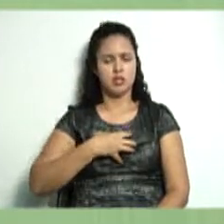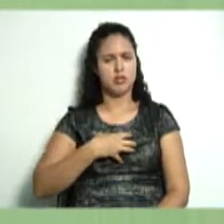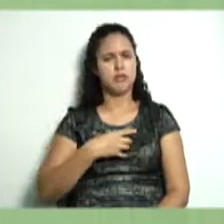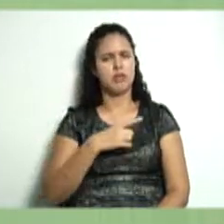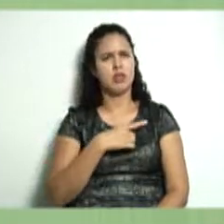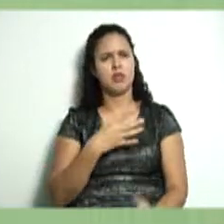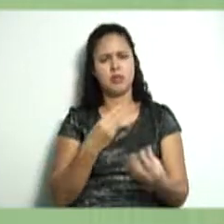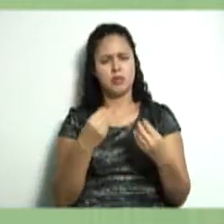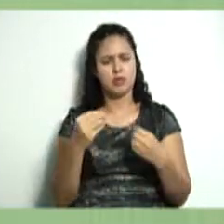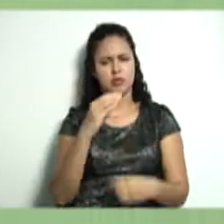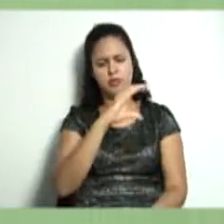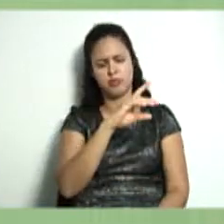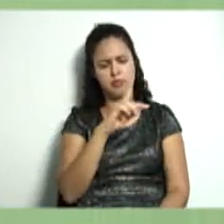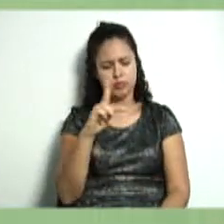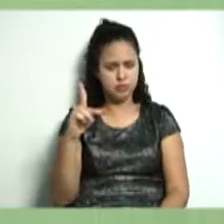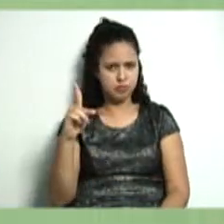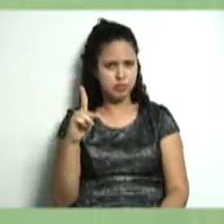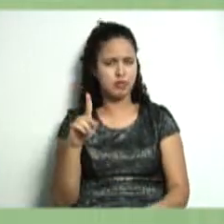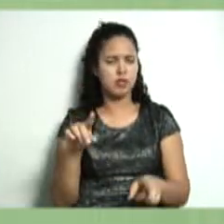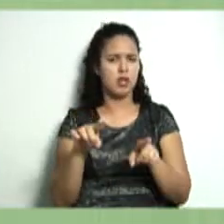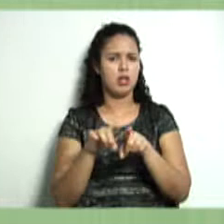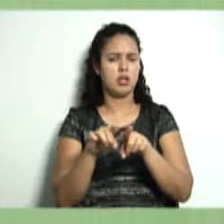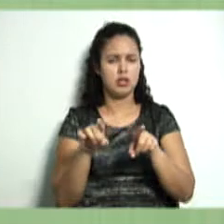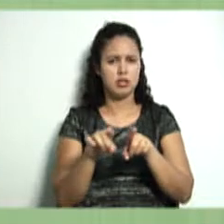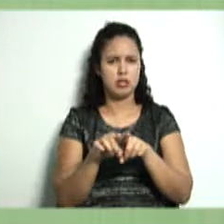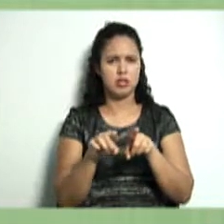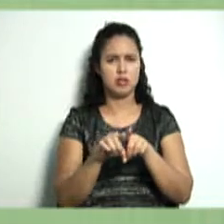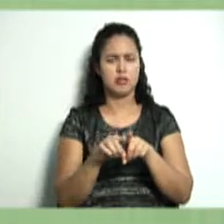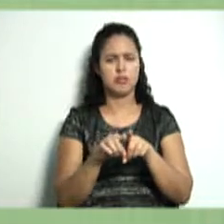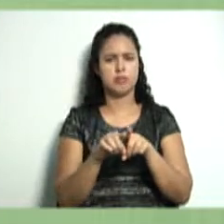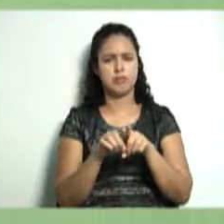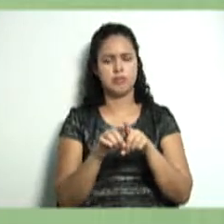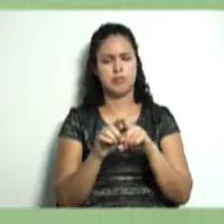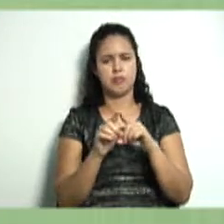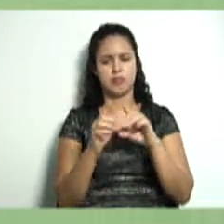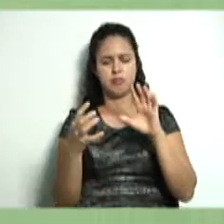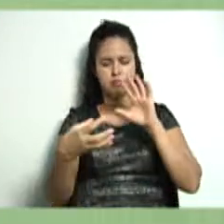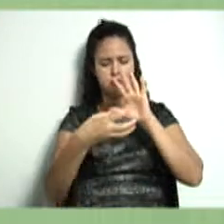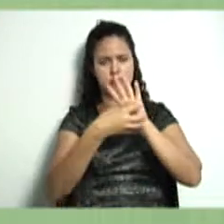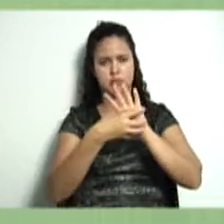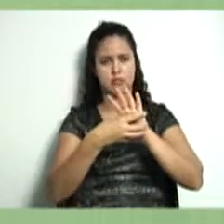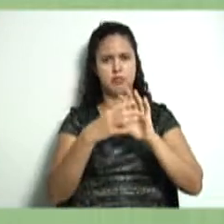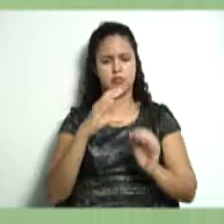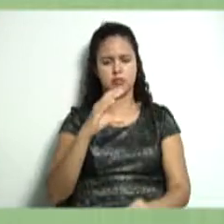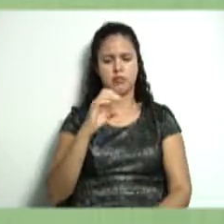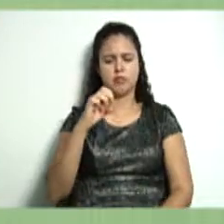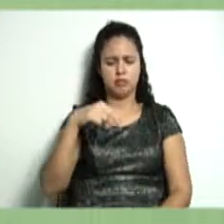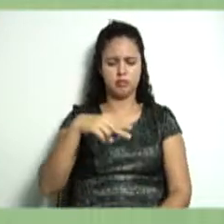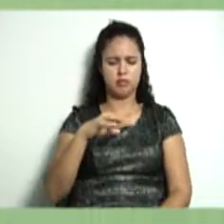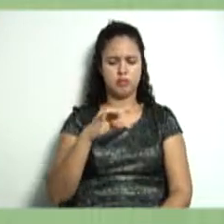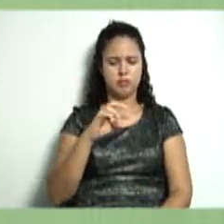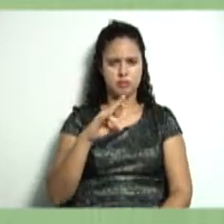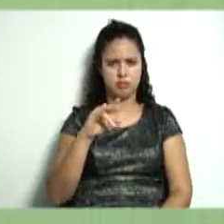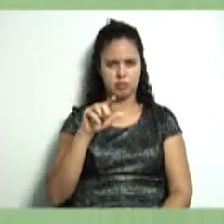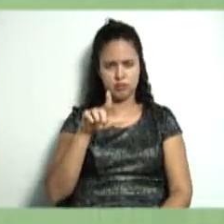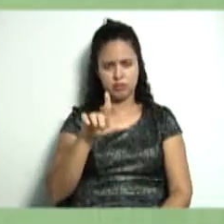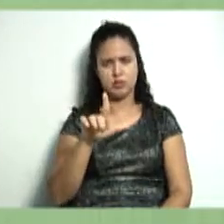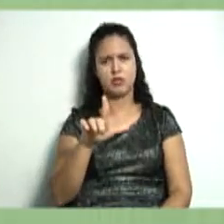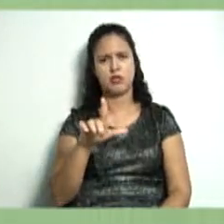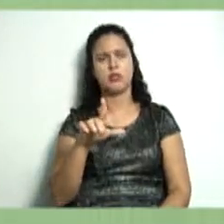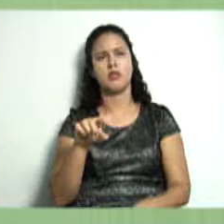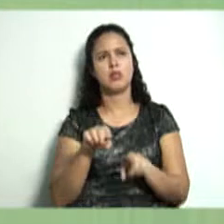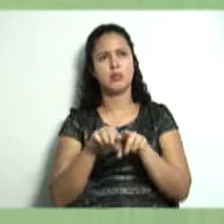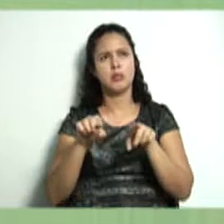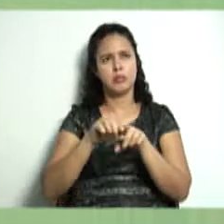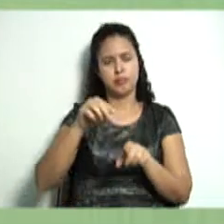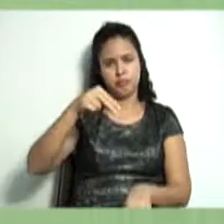783. Na região central, a gente também tem um número expressivo. O que precisa melhorar, talvez, seja aqui na região